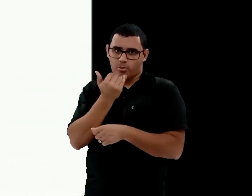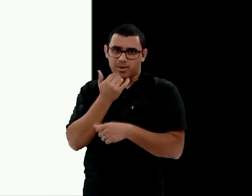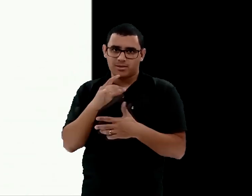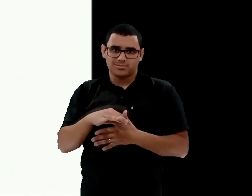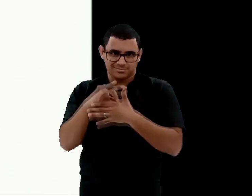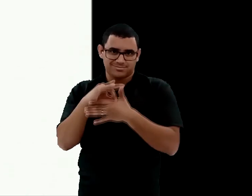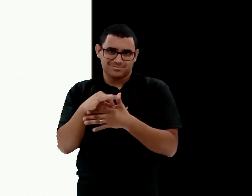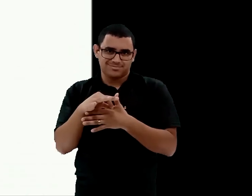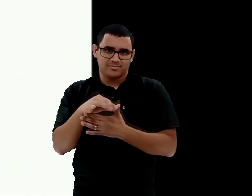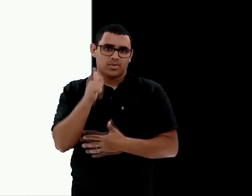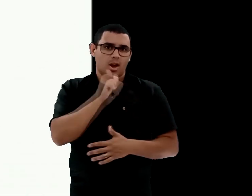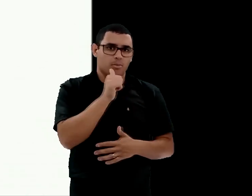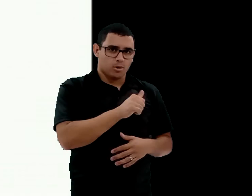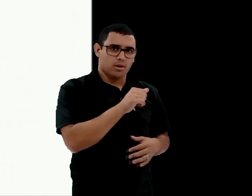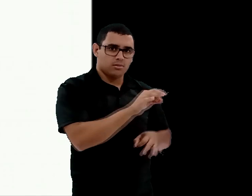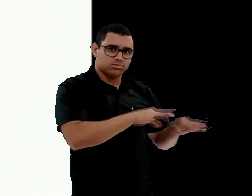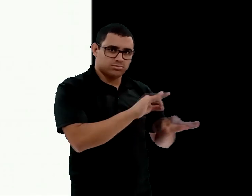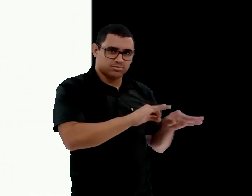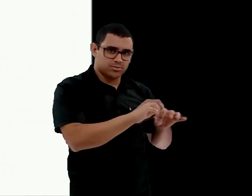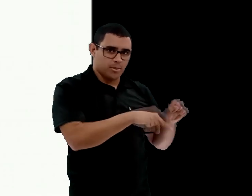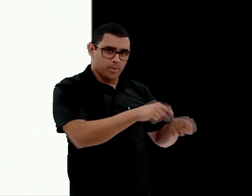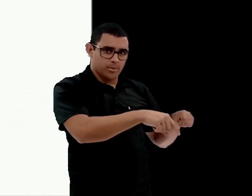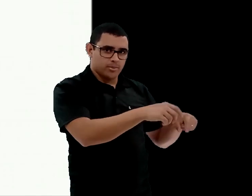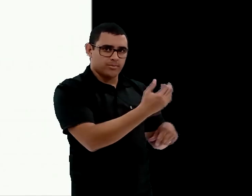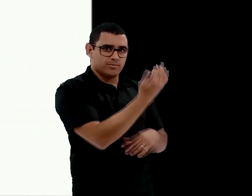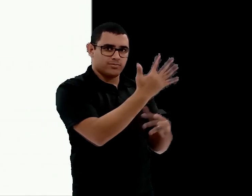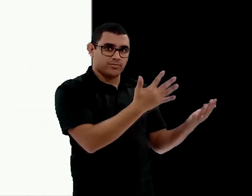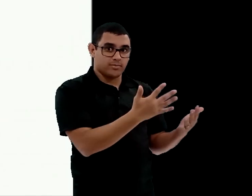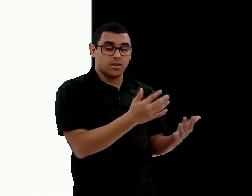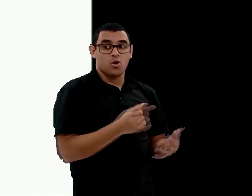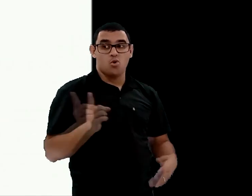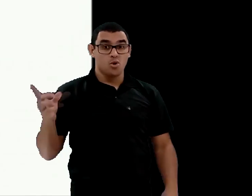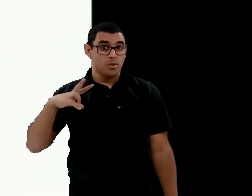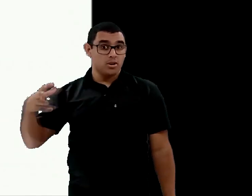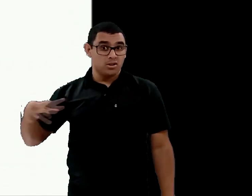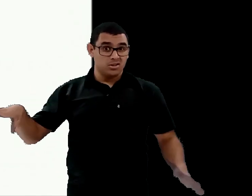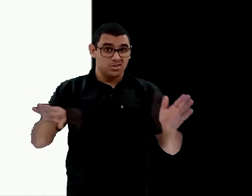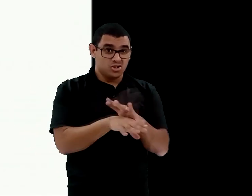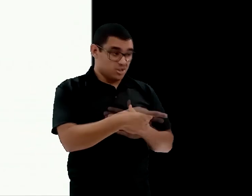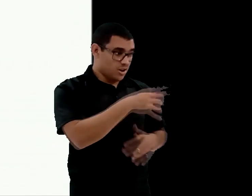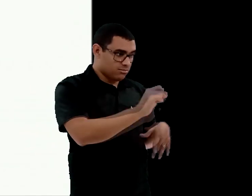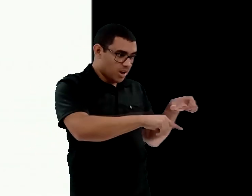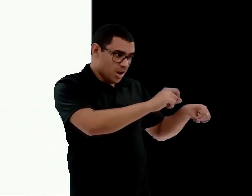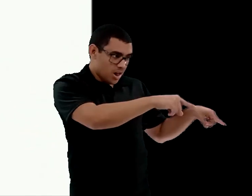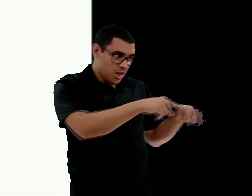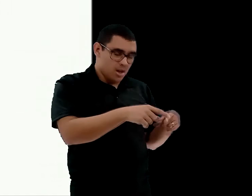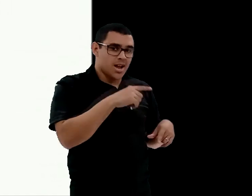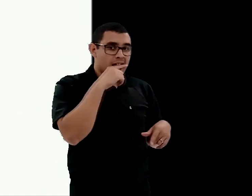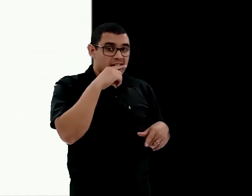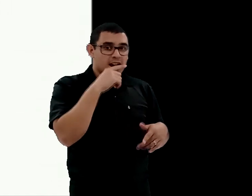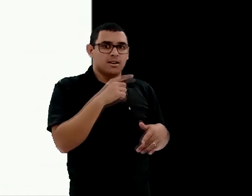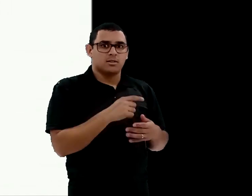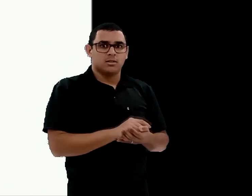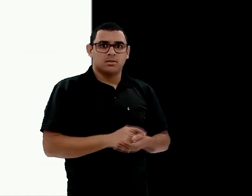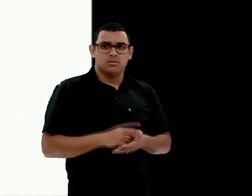europeus começam a utilizar, a querer que esses índios trabalhem na agricultura, no cultivo